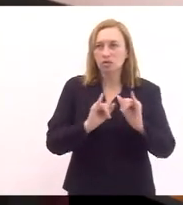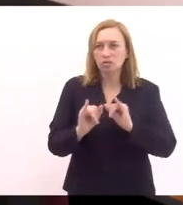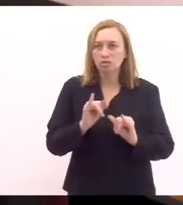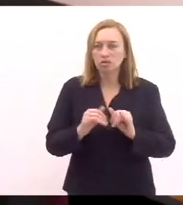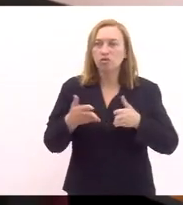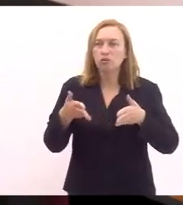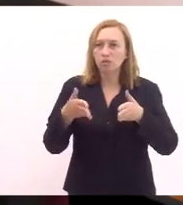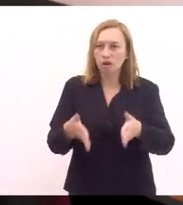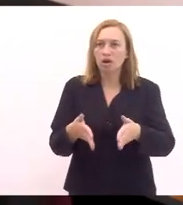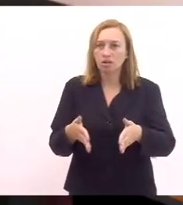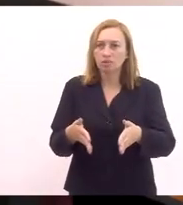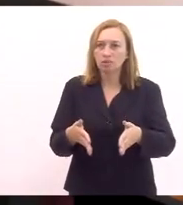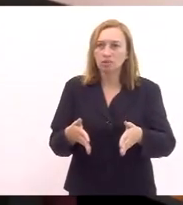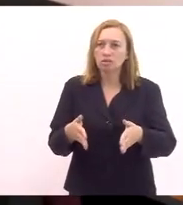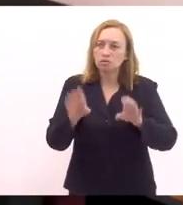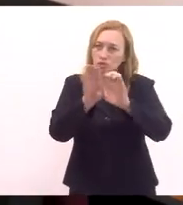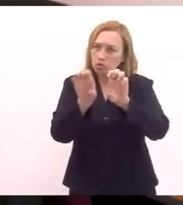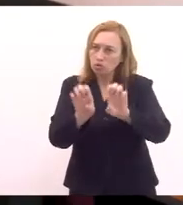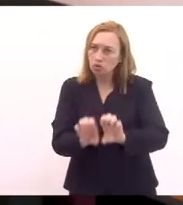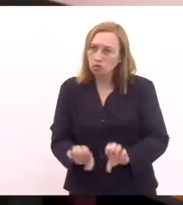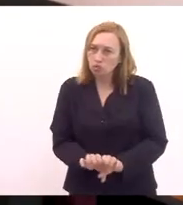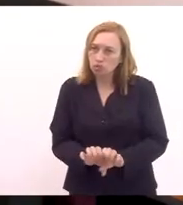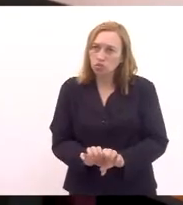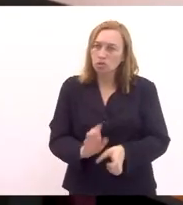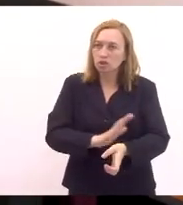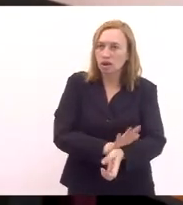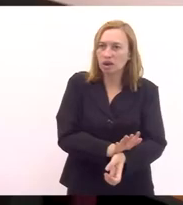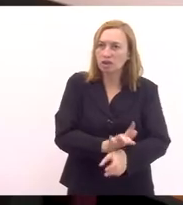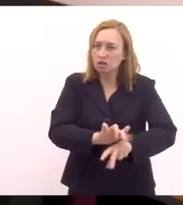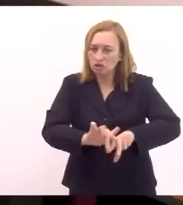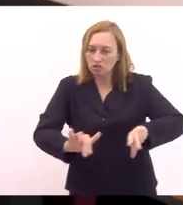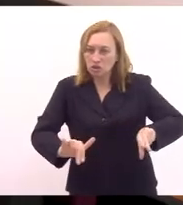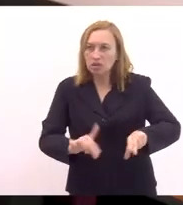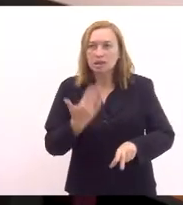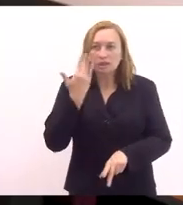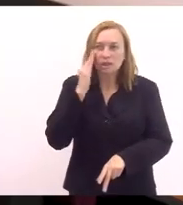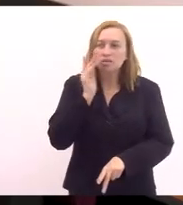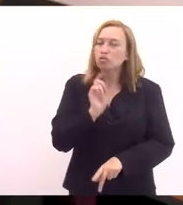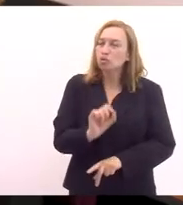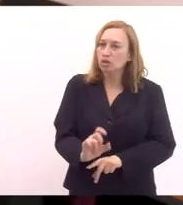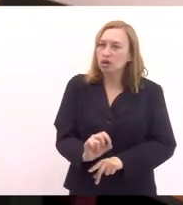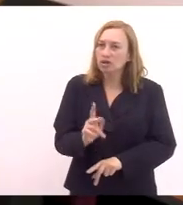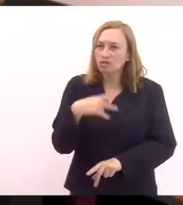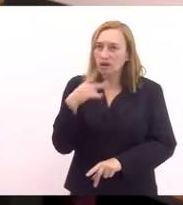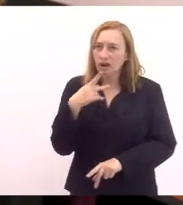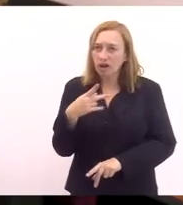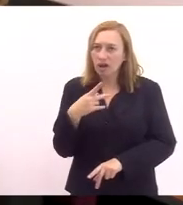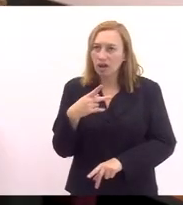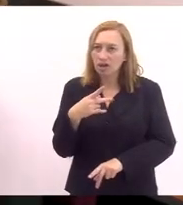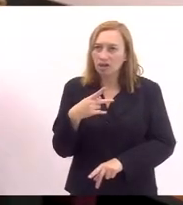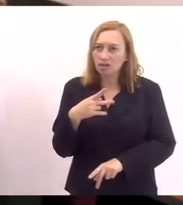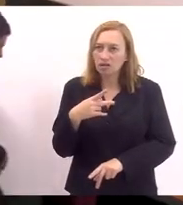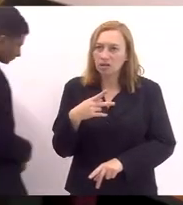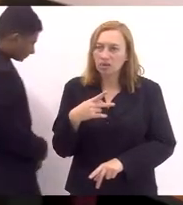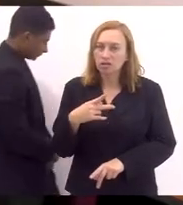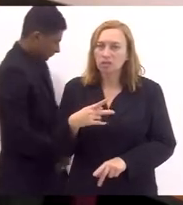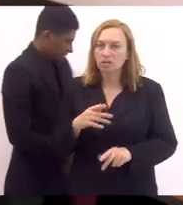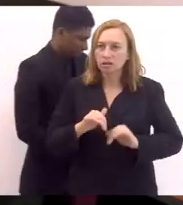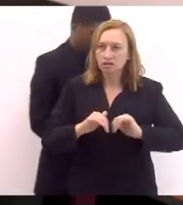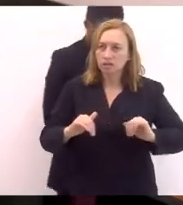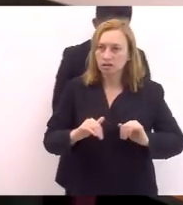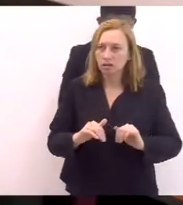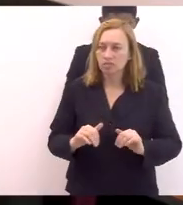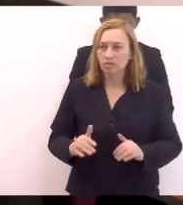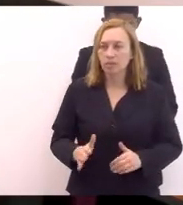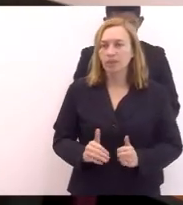estão focados numa estrutura de raça gênero porque a gente entende a falar isso de forma interseccional